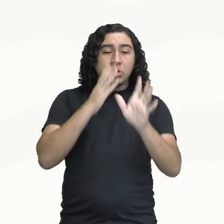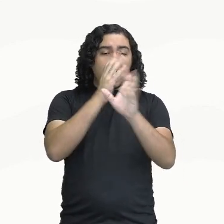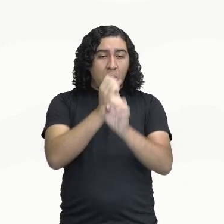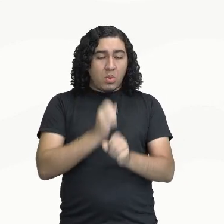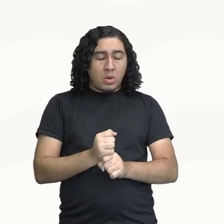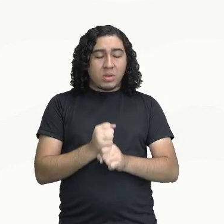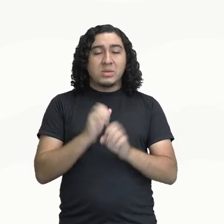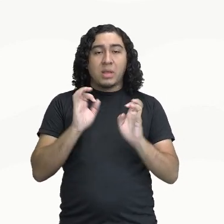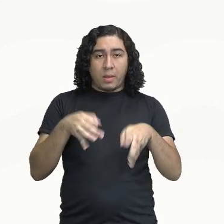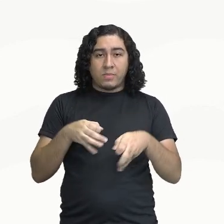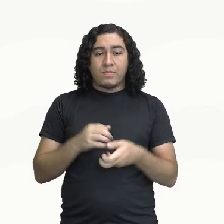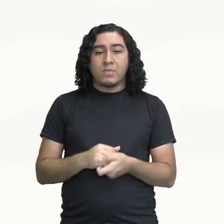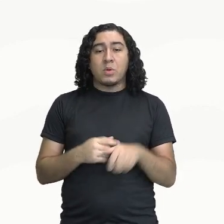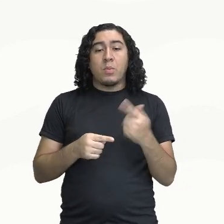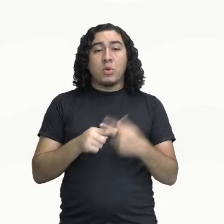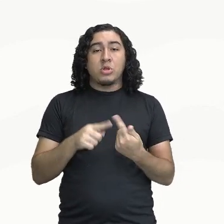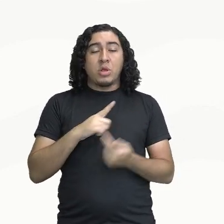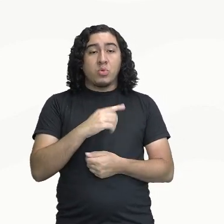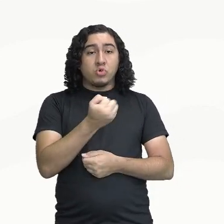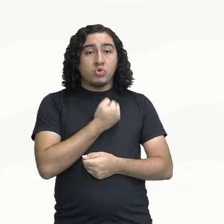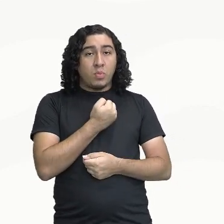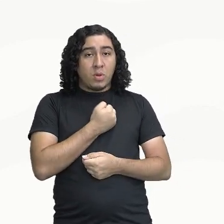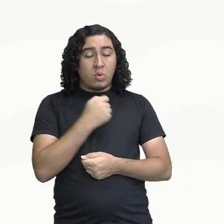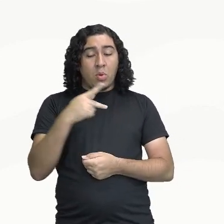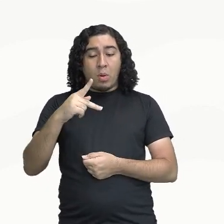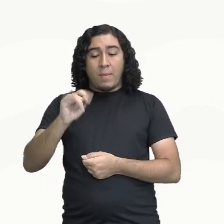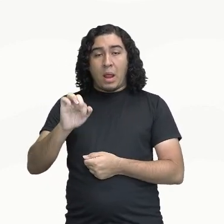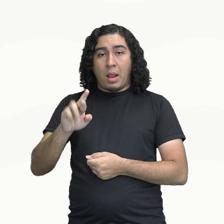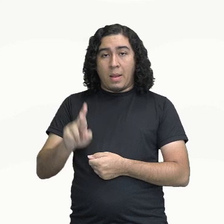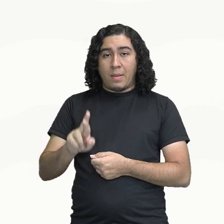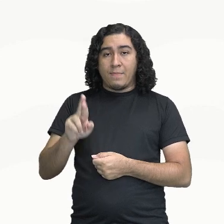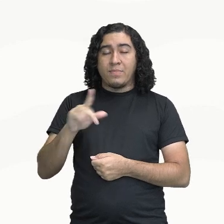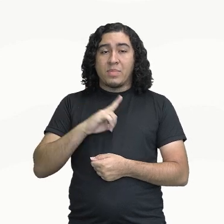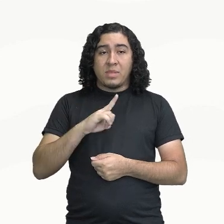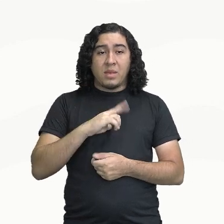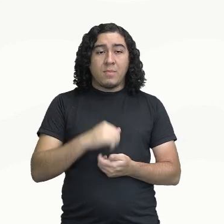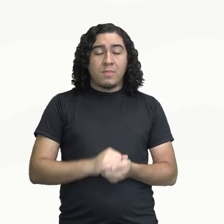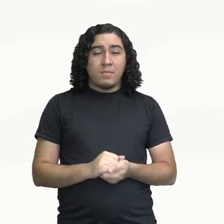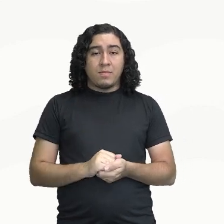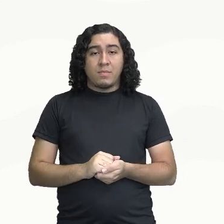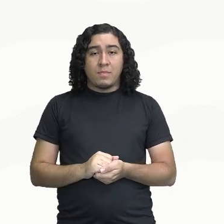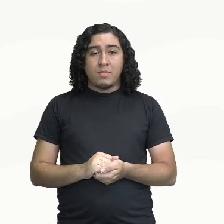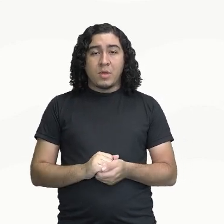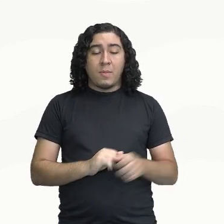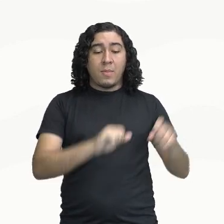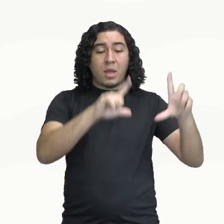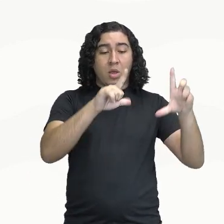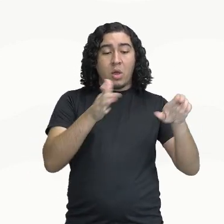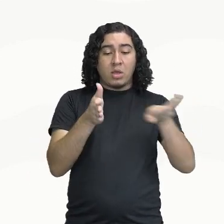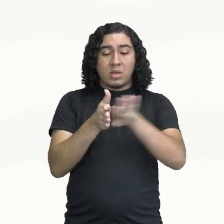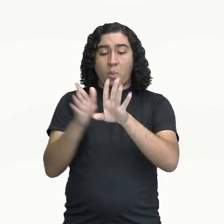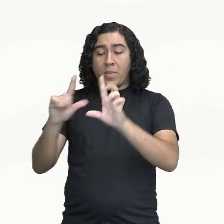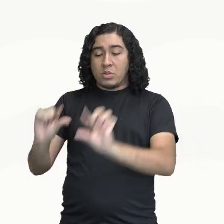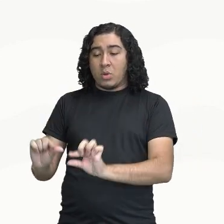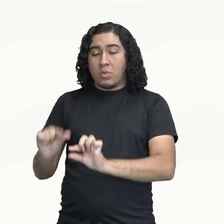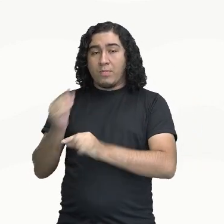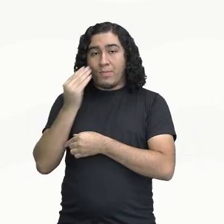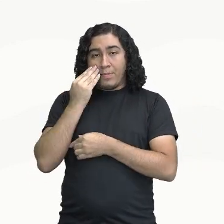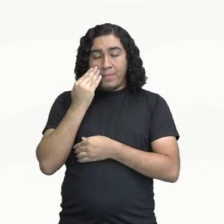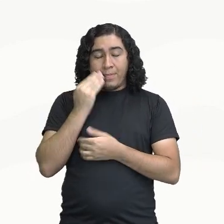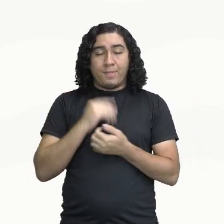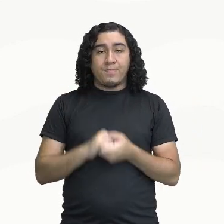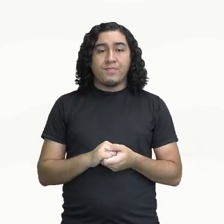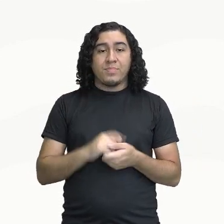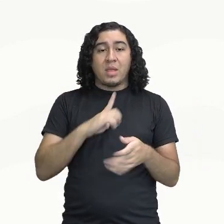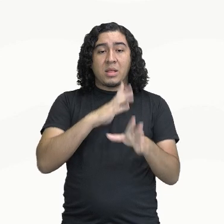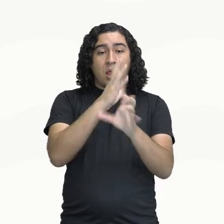isso daí, certo? Porque eu tenho um número par. Então, eu vou colocar em ordem crescente, tá? Os valores, e aí eu vou somar os